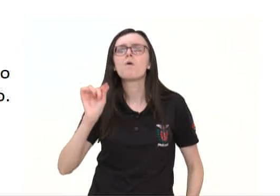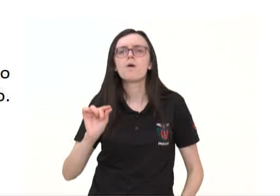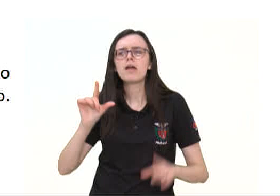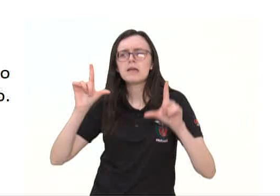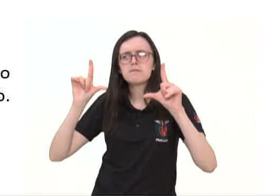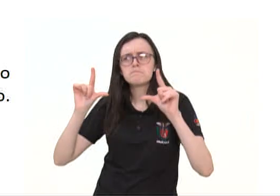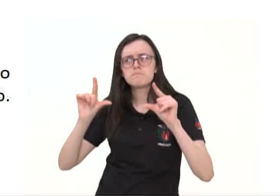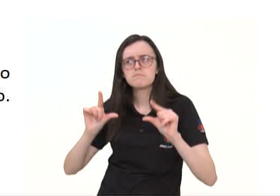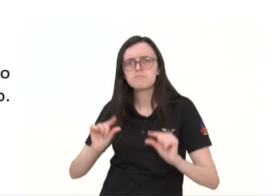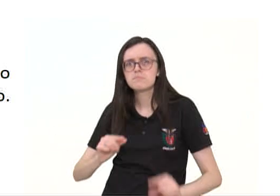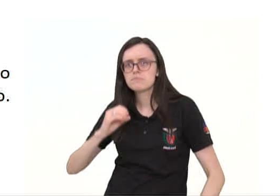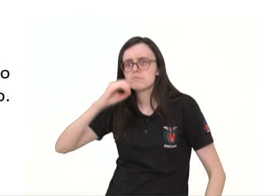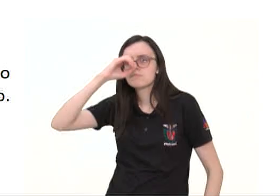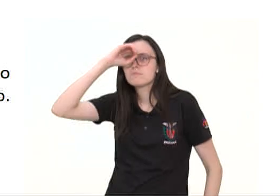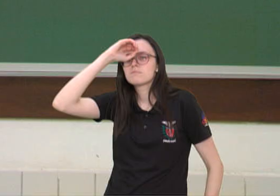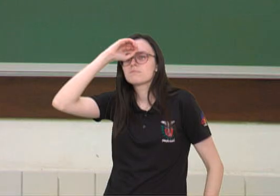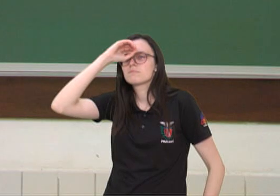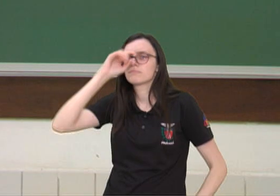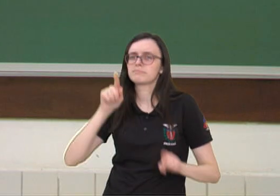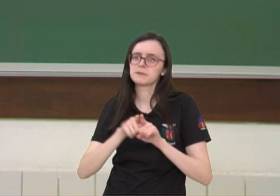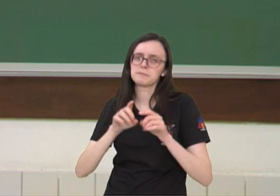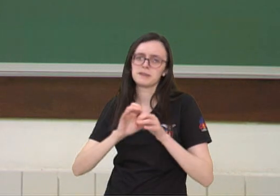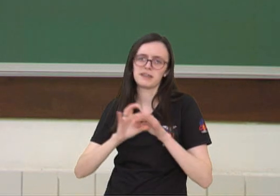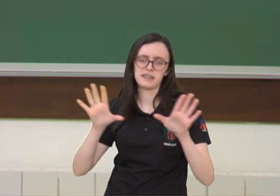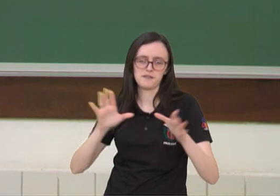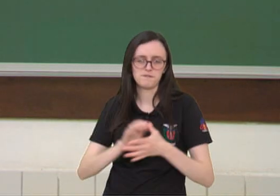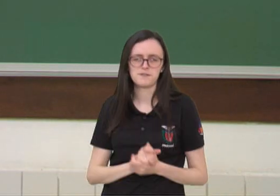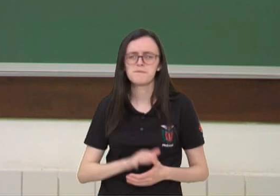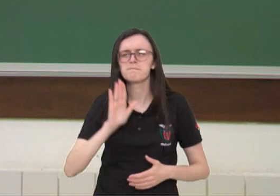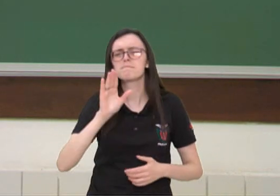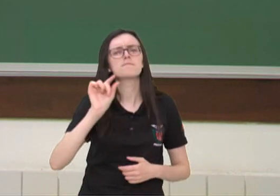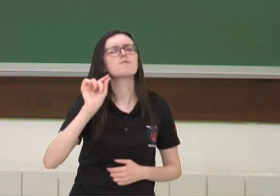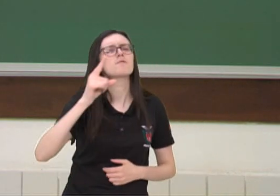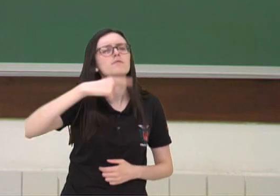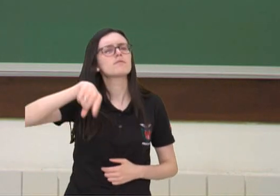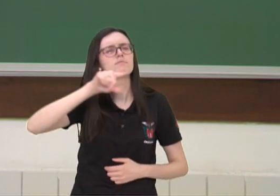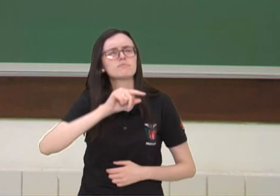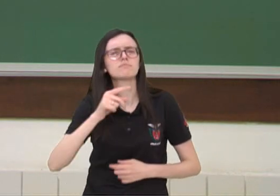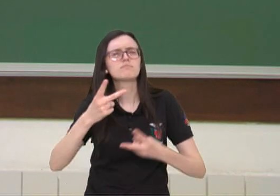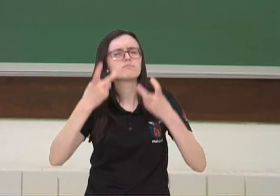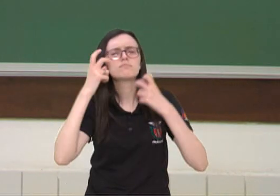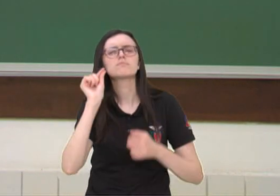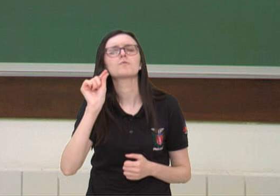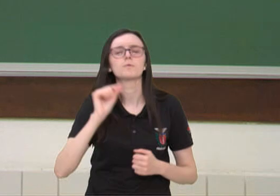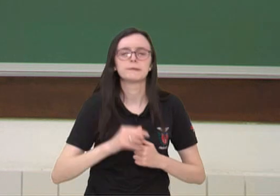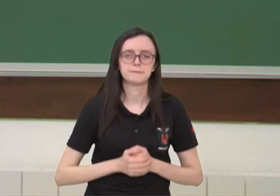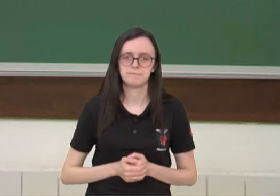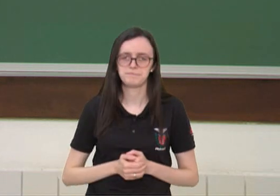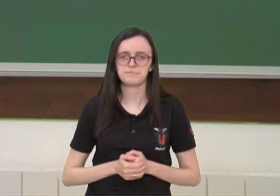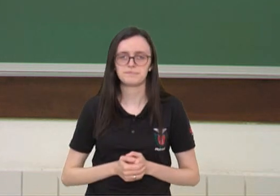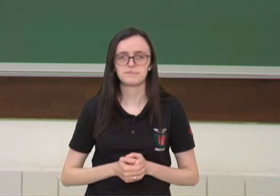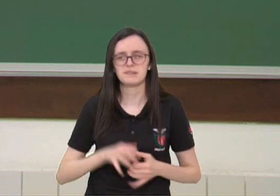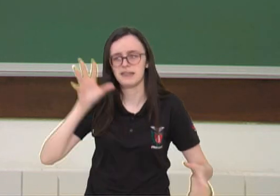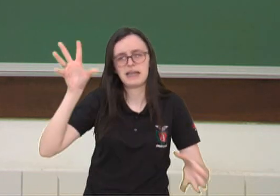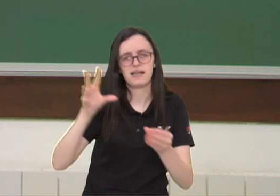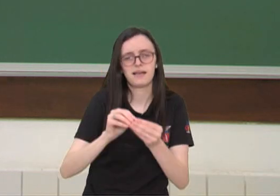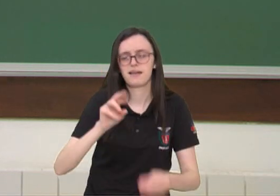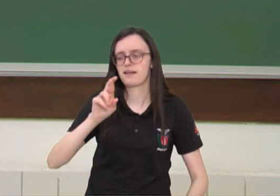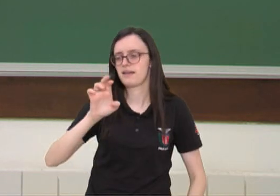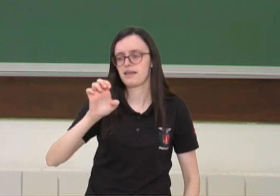menos inocentes e livres. Então, o que vocês percebem? Que a